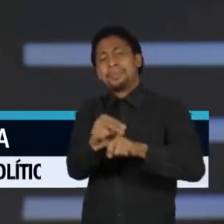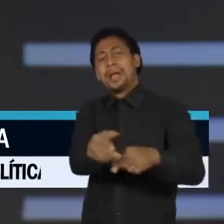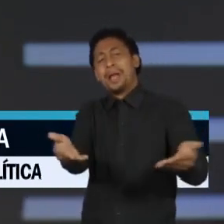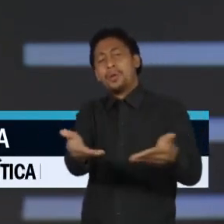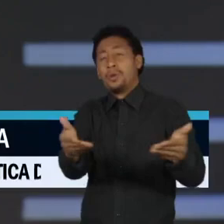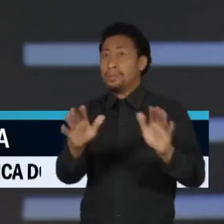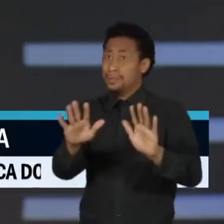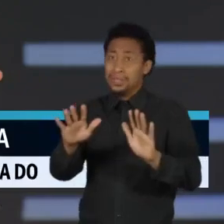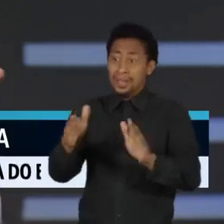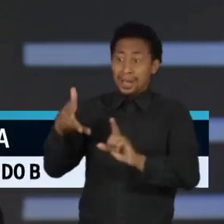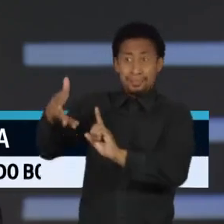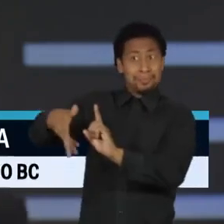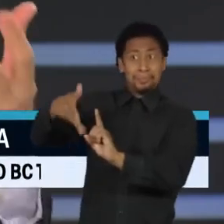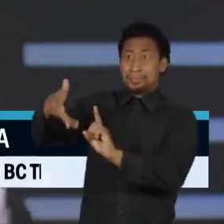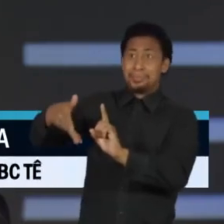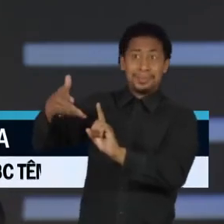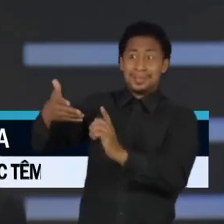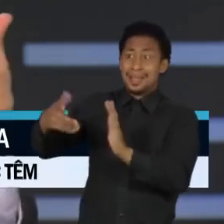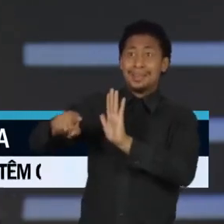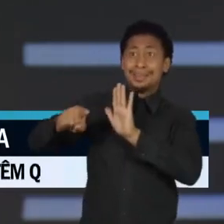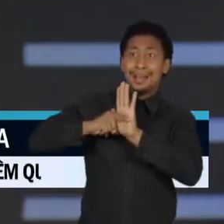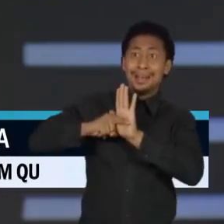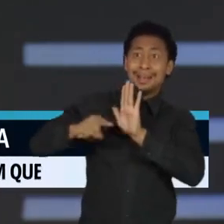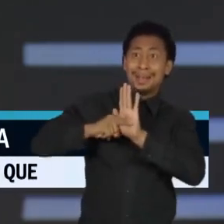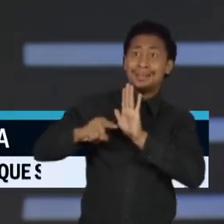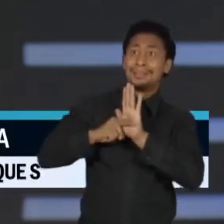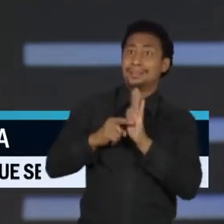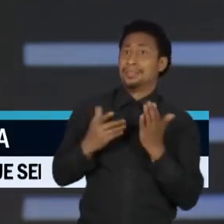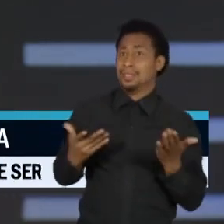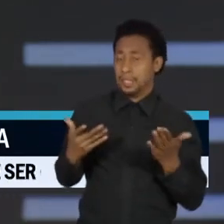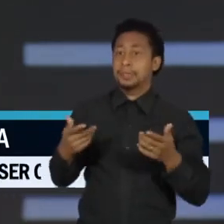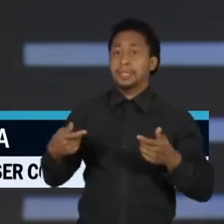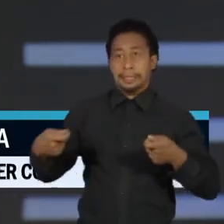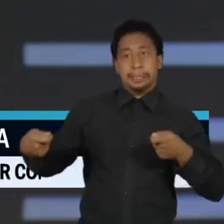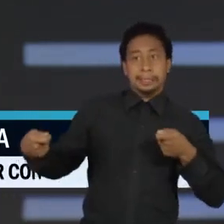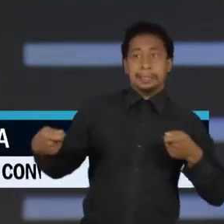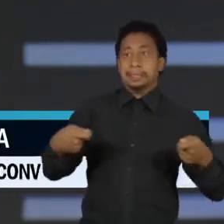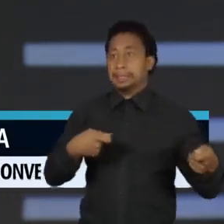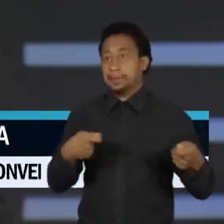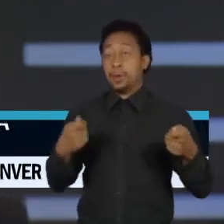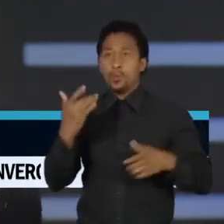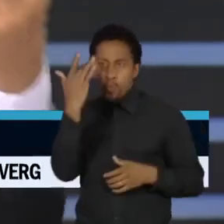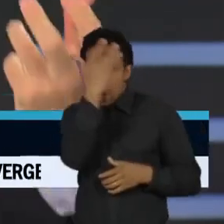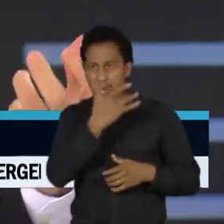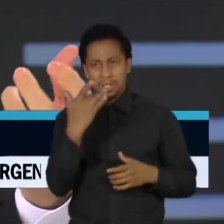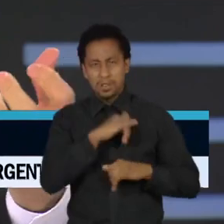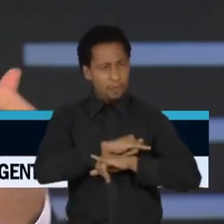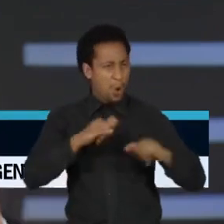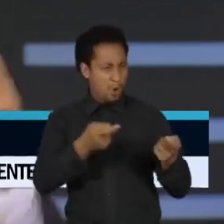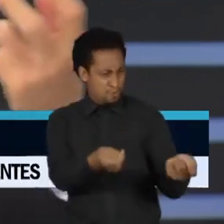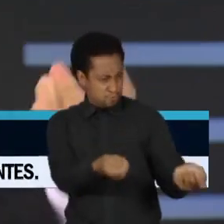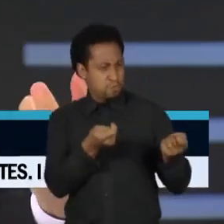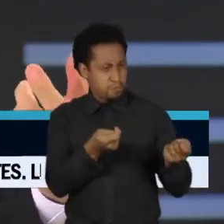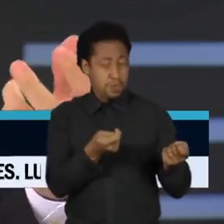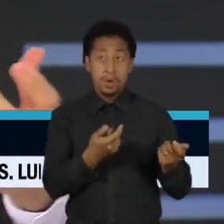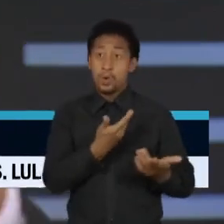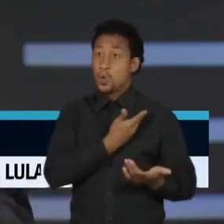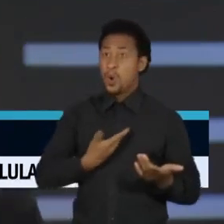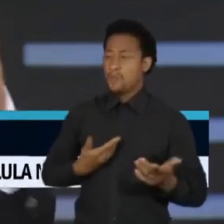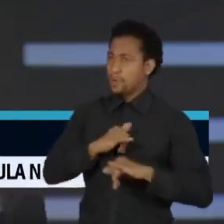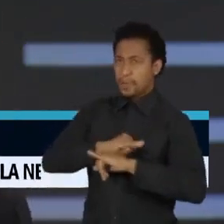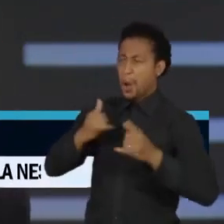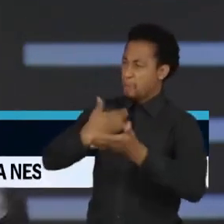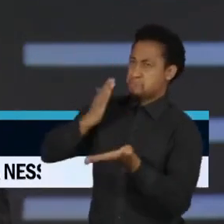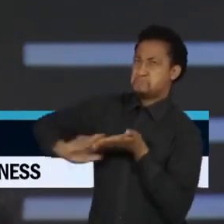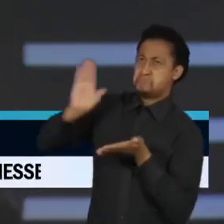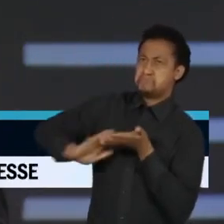estão muito positivas. Então, está tendo um braço de ferro entre o que o Haddad está dizendo, eu vou segurar, e o que o resto do governo está dizendo que eu vou gastar. E